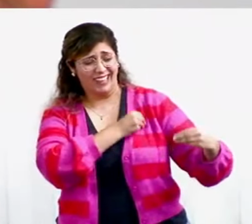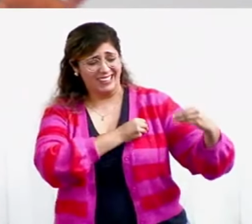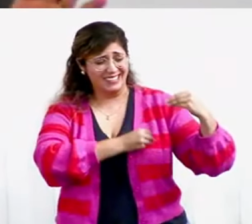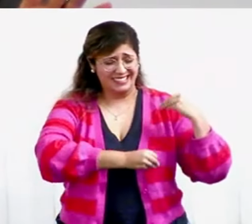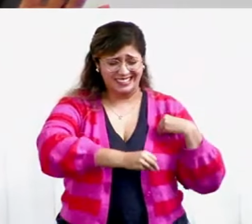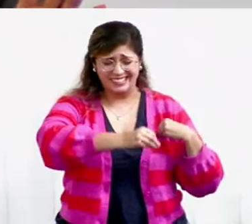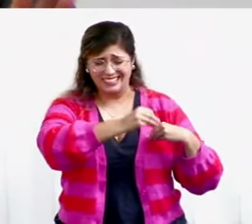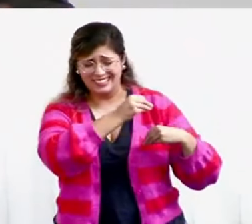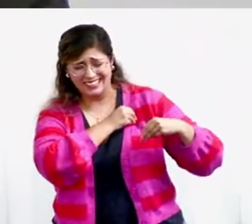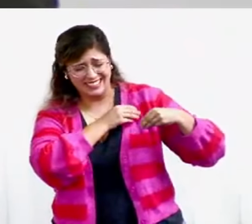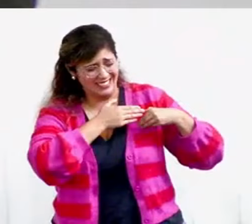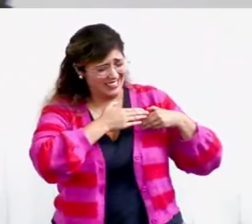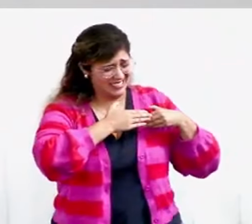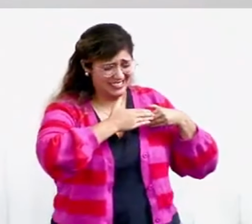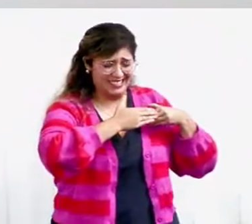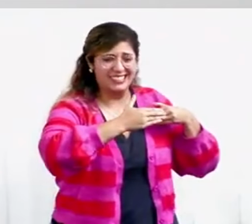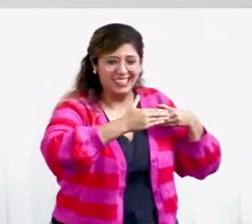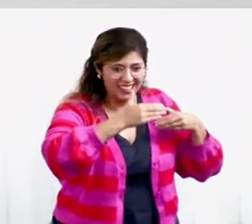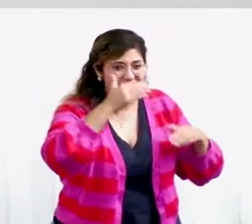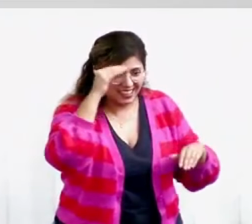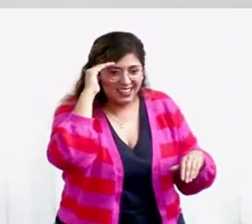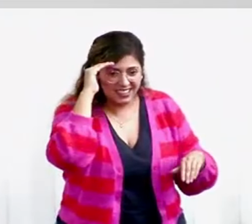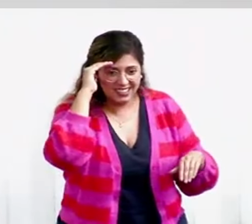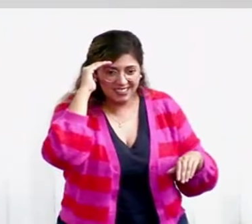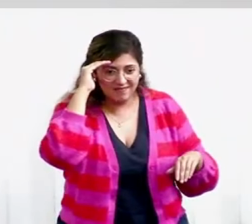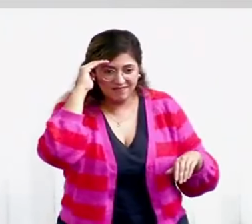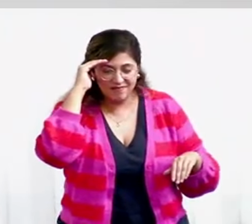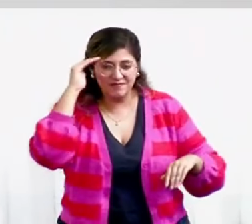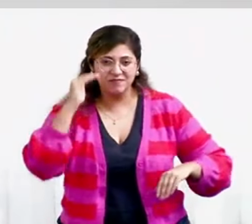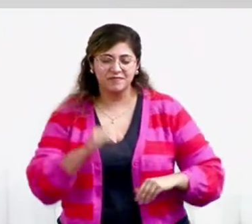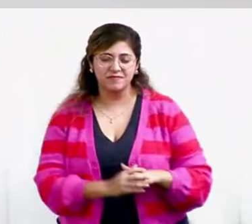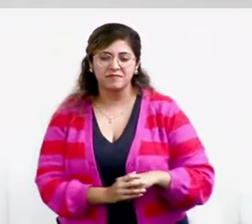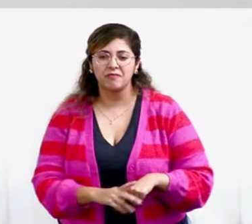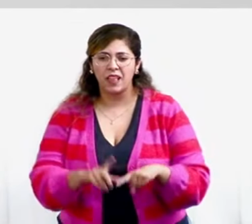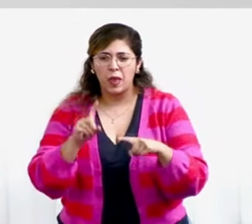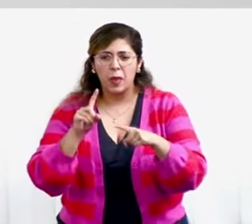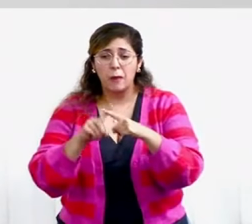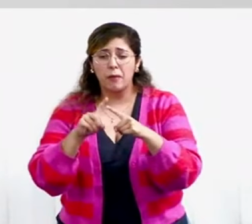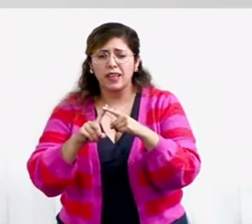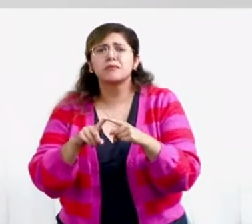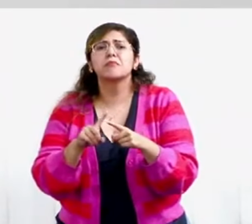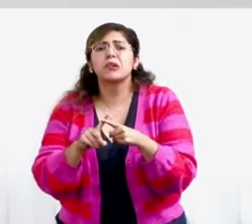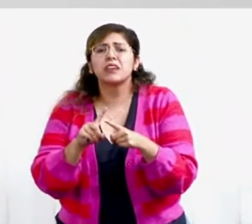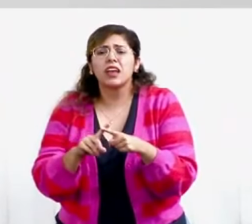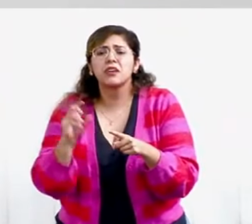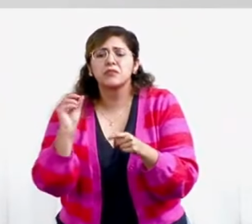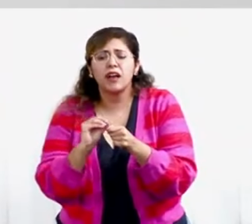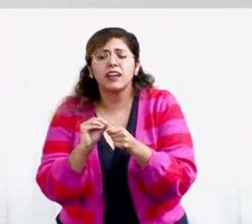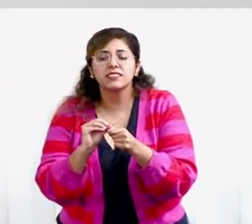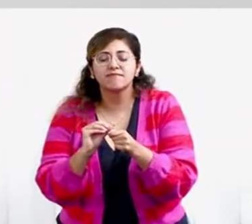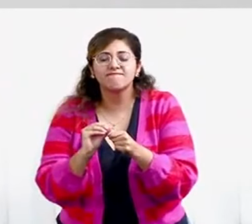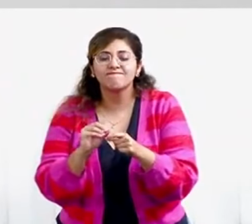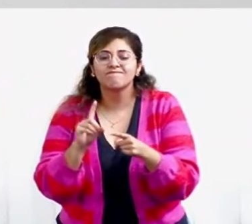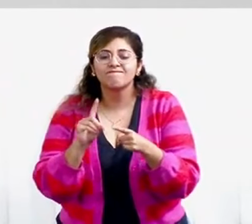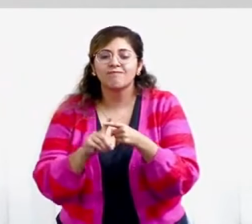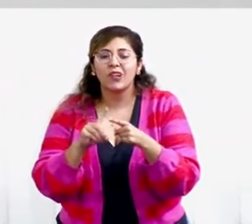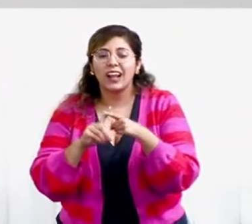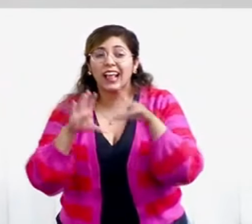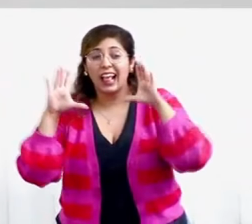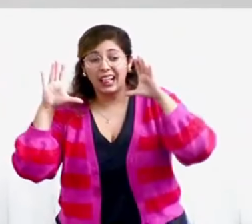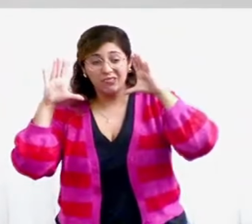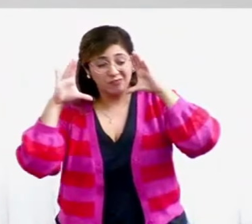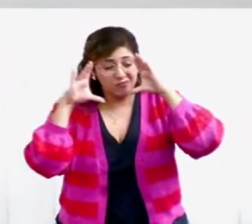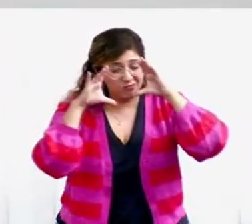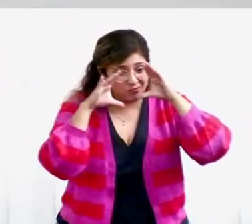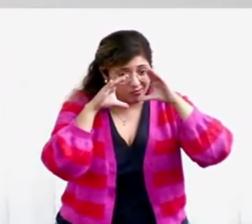o cuidado no início. Por quê? Porque as trevas o cegaram, porque as trevas